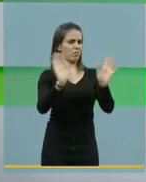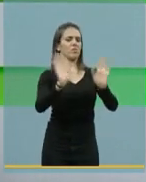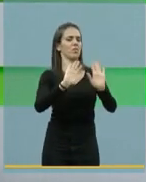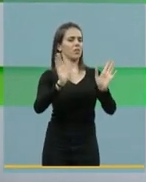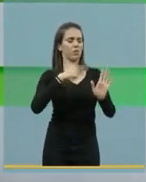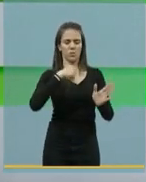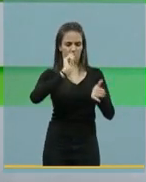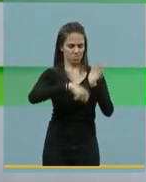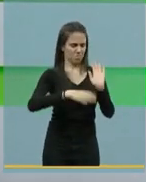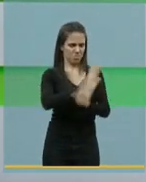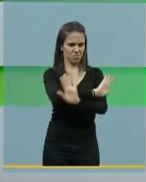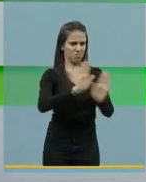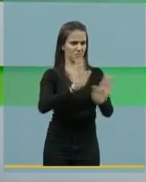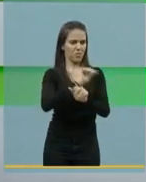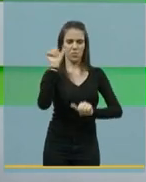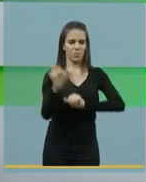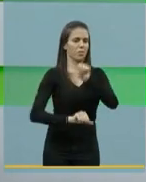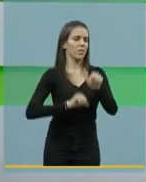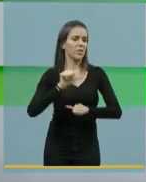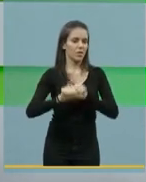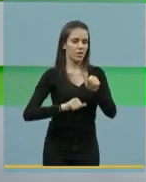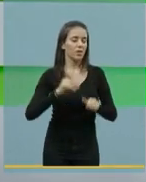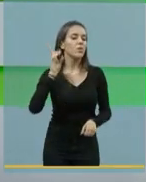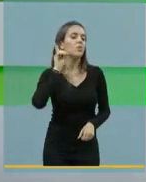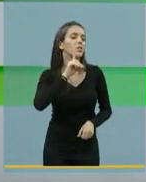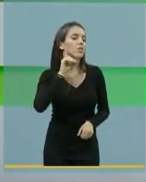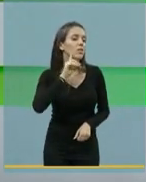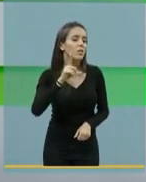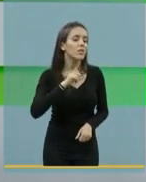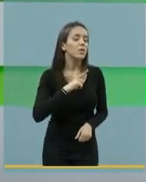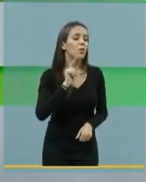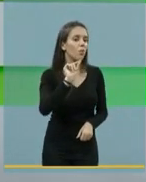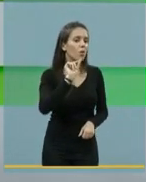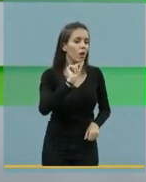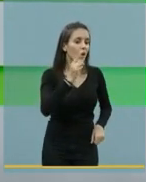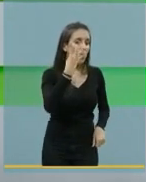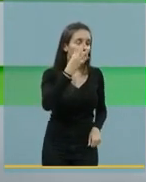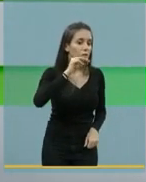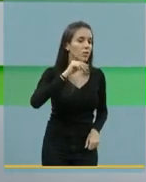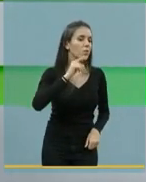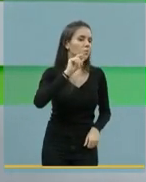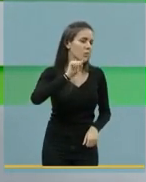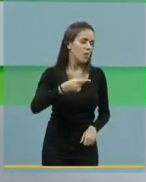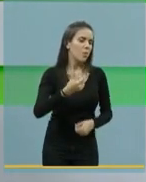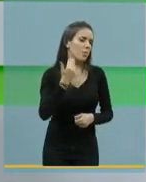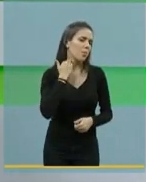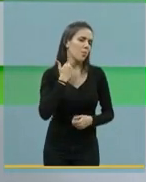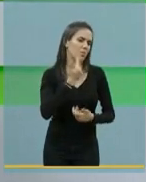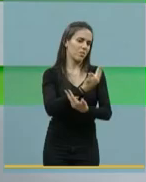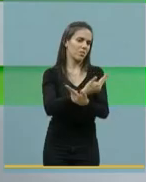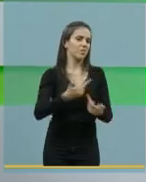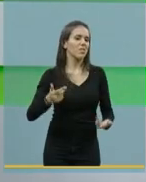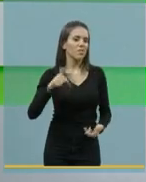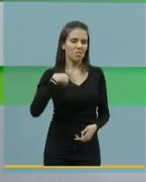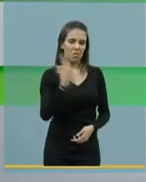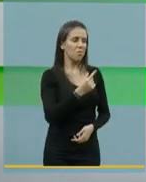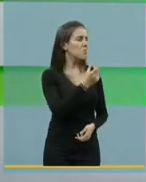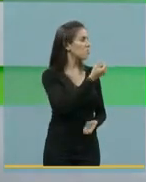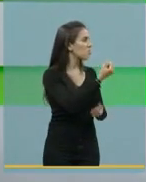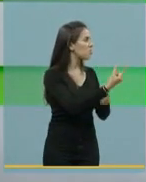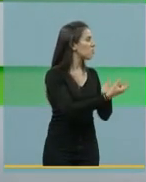revogar isso imediatamente estados unidos tem 4 mil bancos 4 mil nós temos meia dúzia